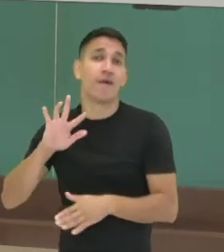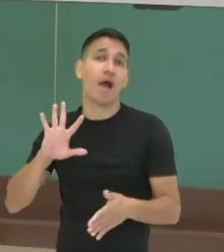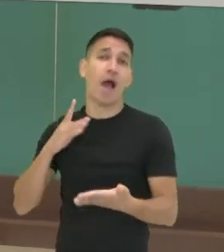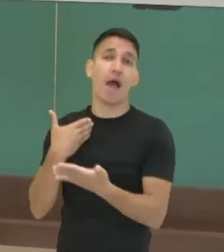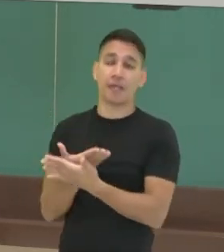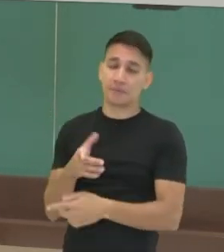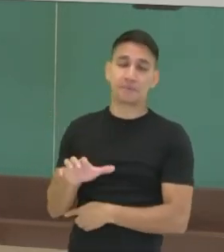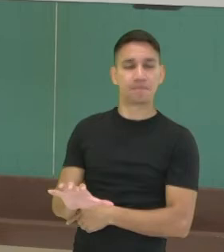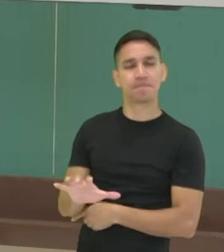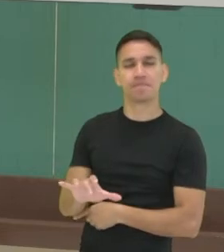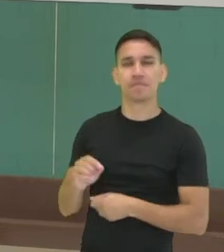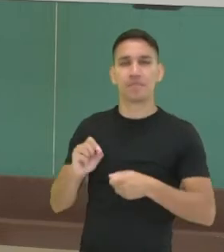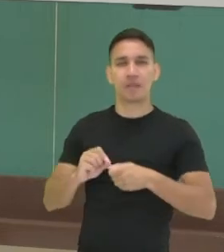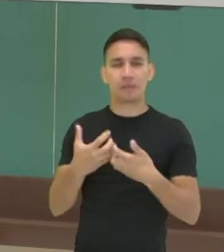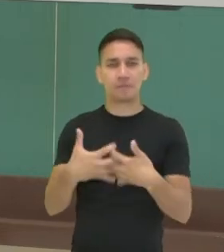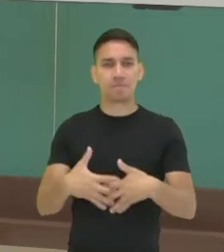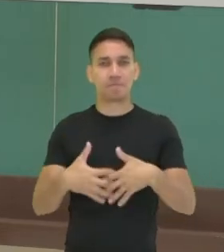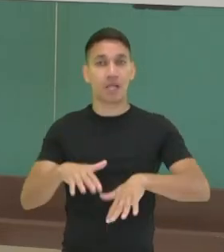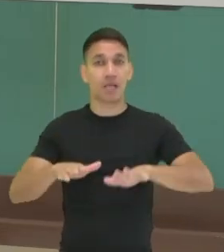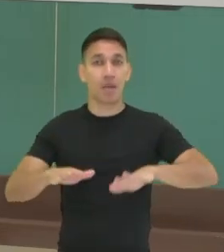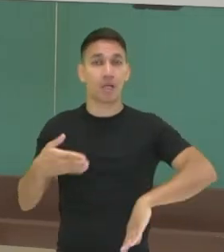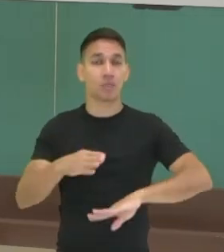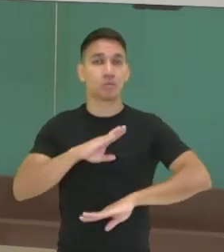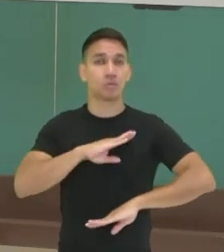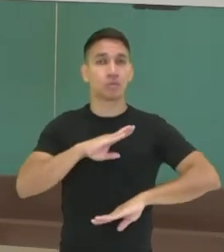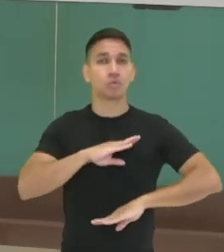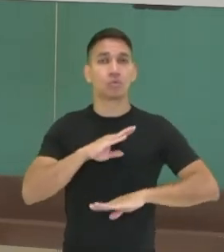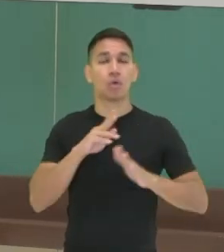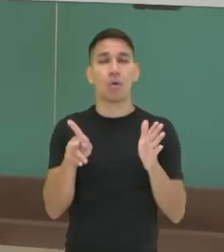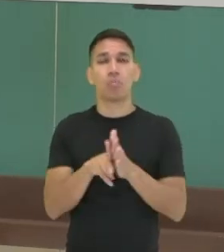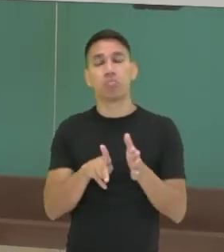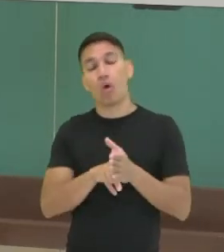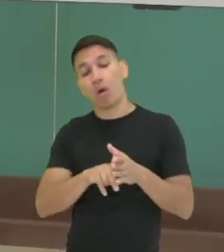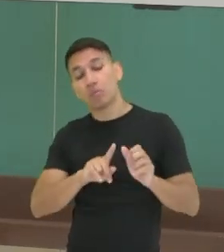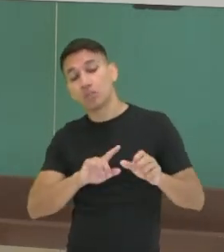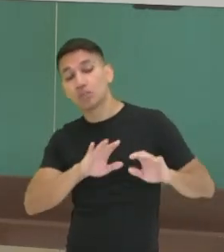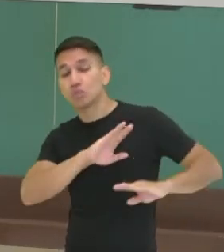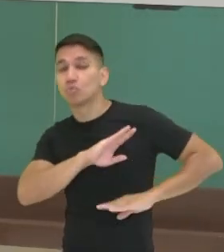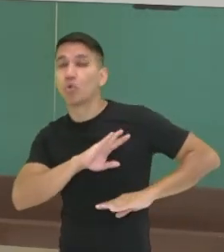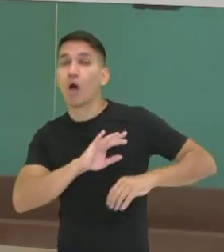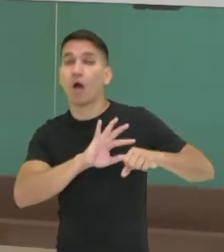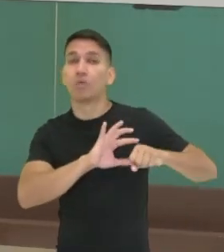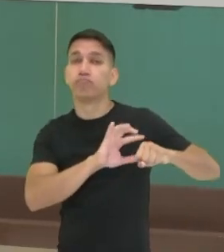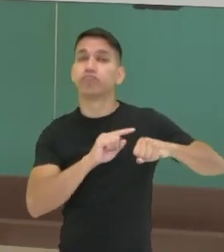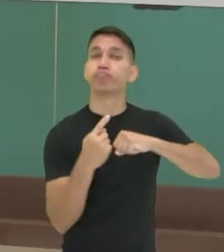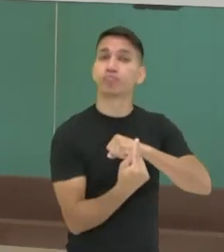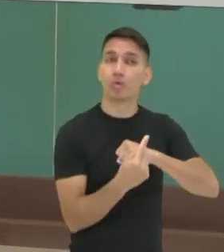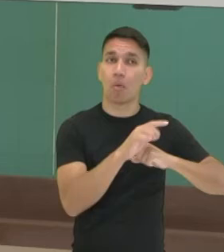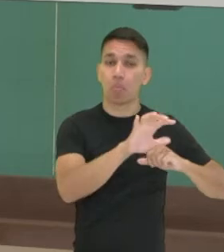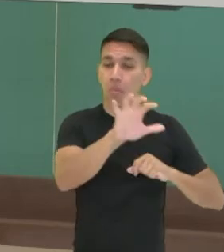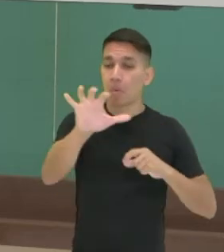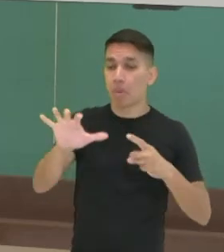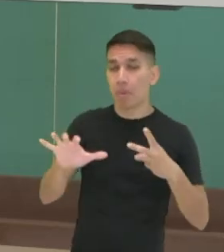tudo mais, conforme ali as condições geográficas da região, tá?